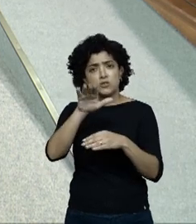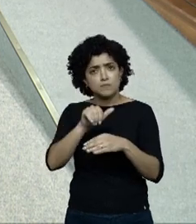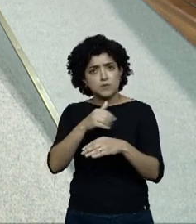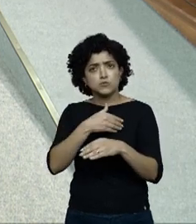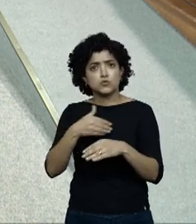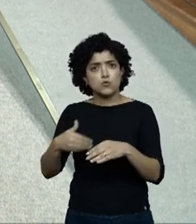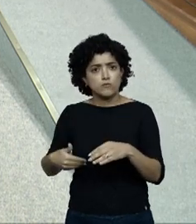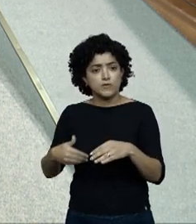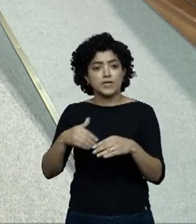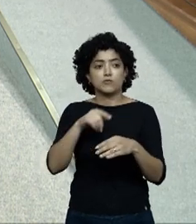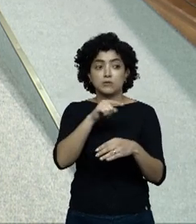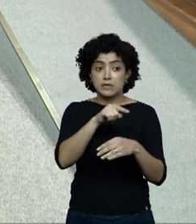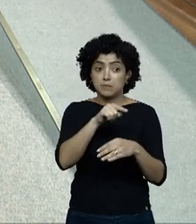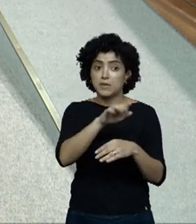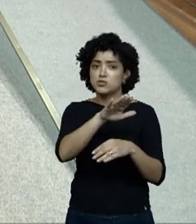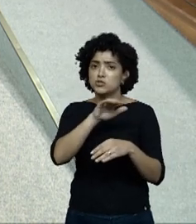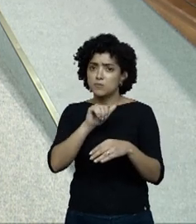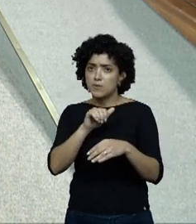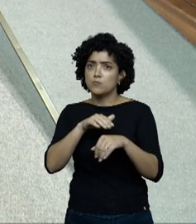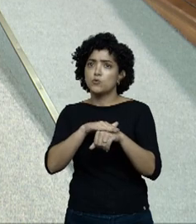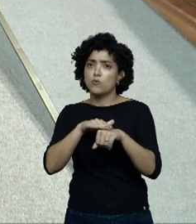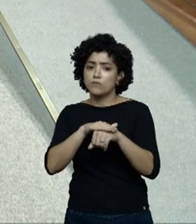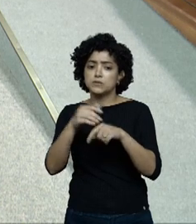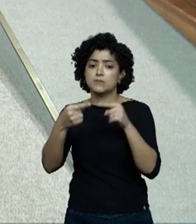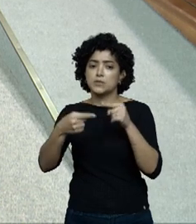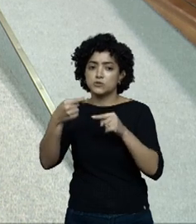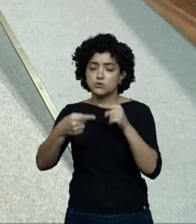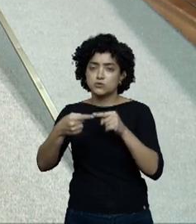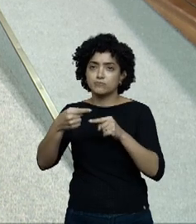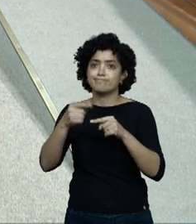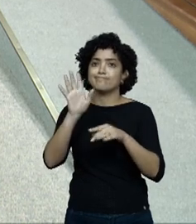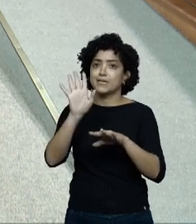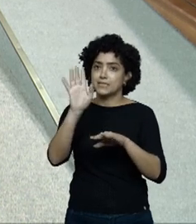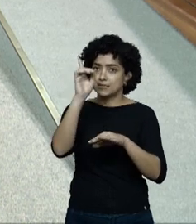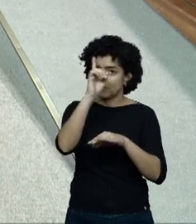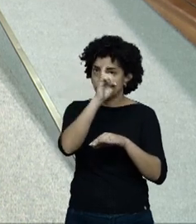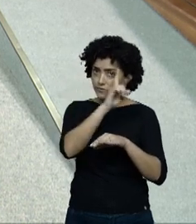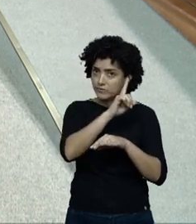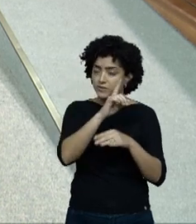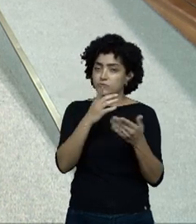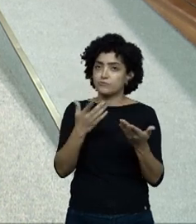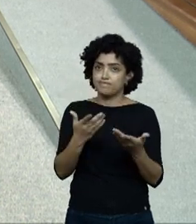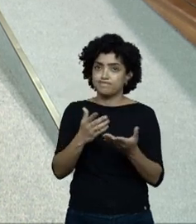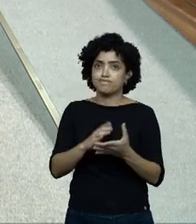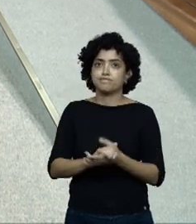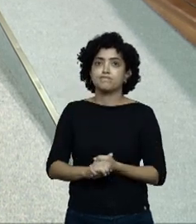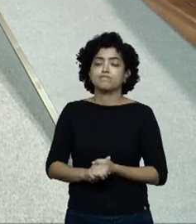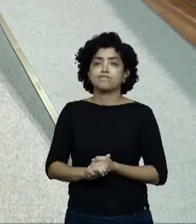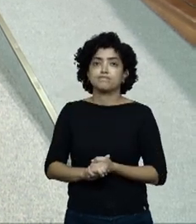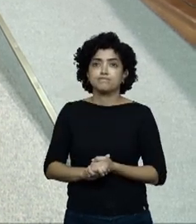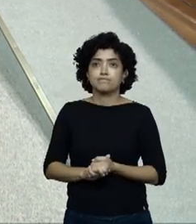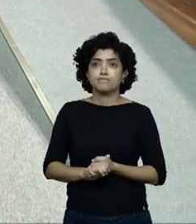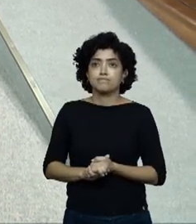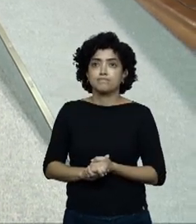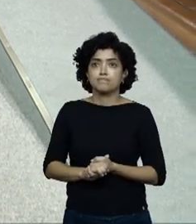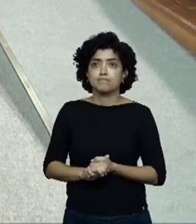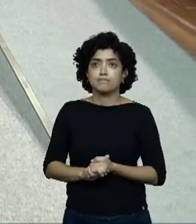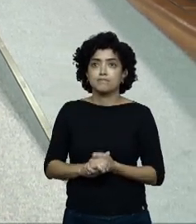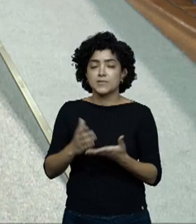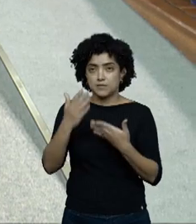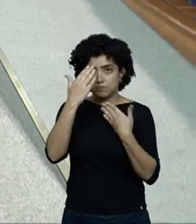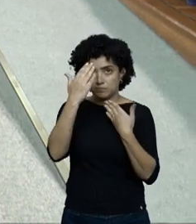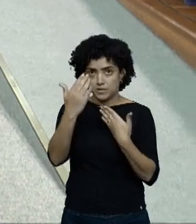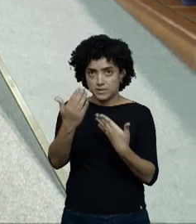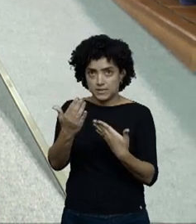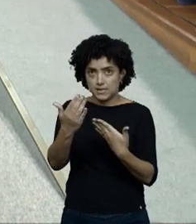EA secretaria de educação para gente sentar e conversar tá muito difícil não tem nos atendido tá muito difícil mesmo certo